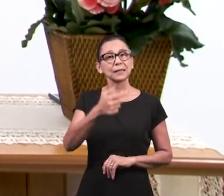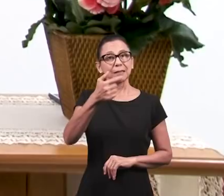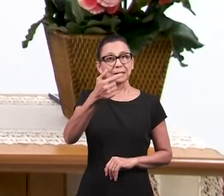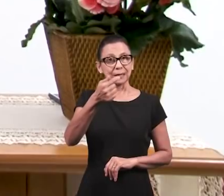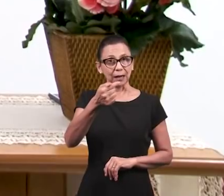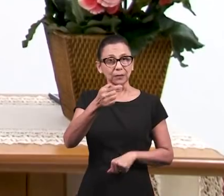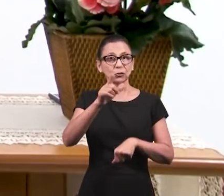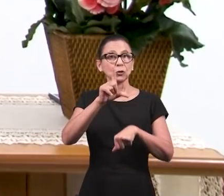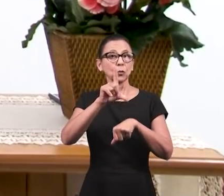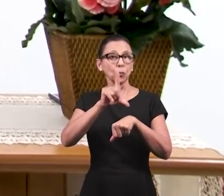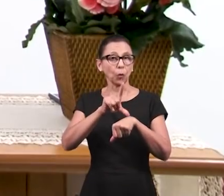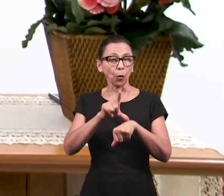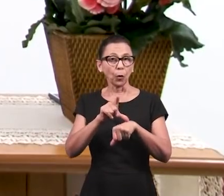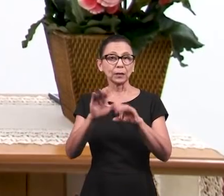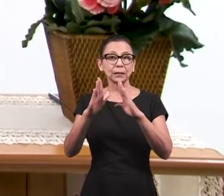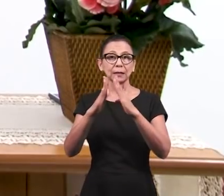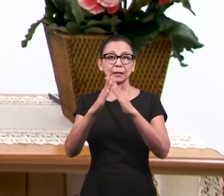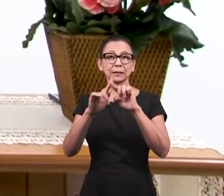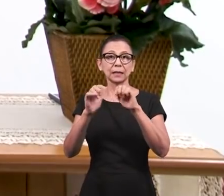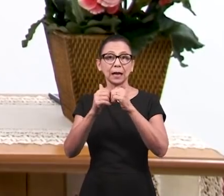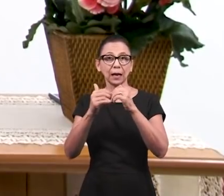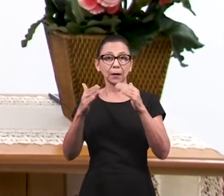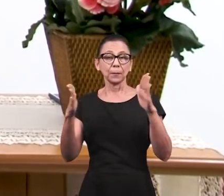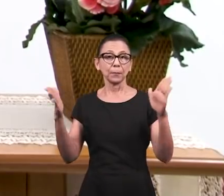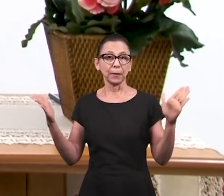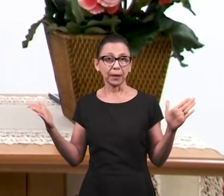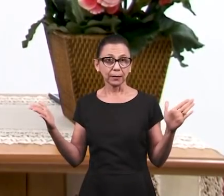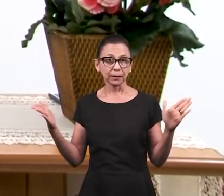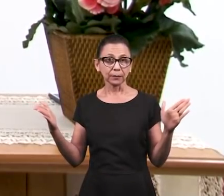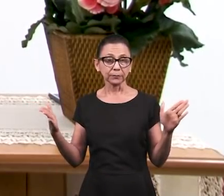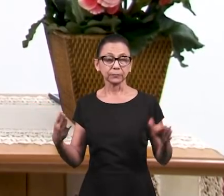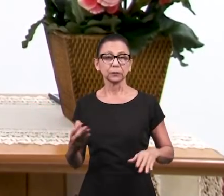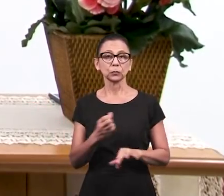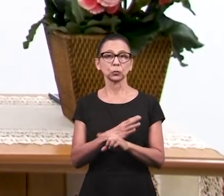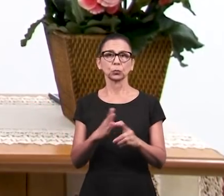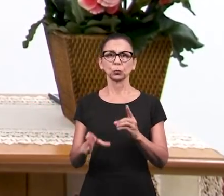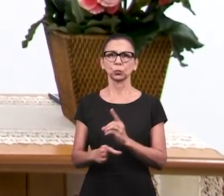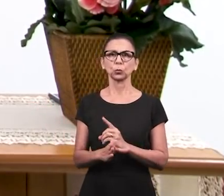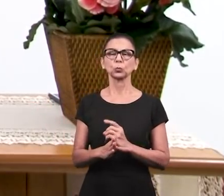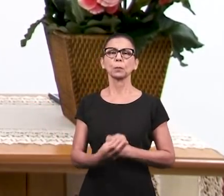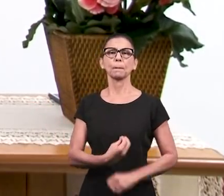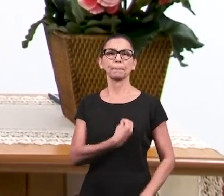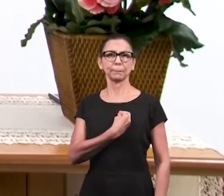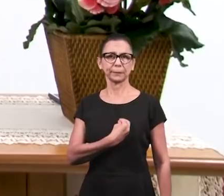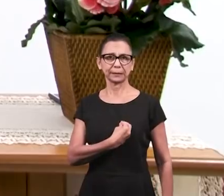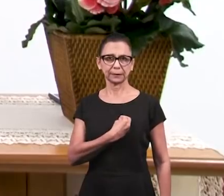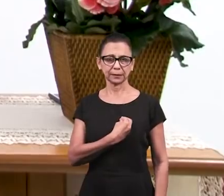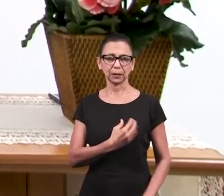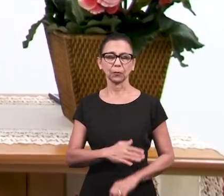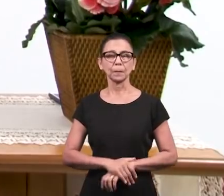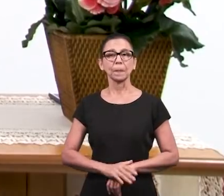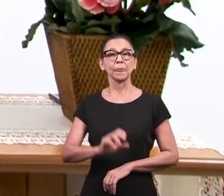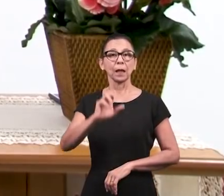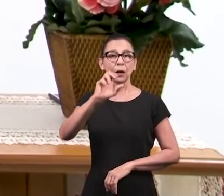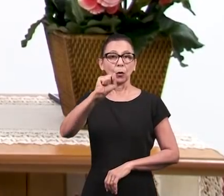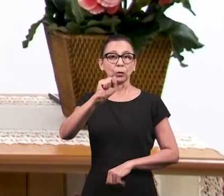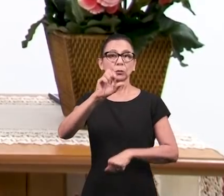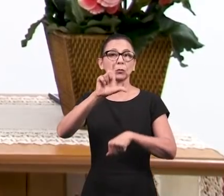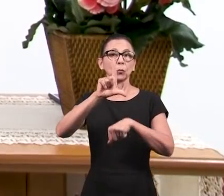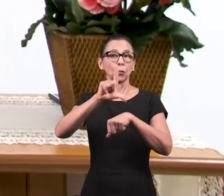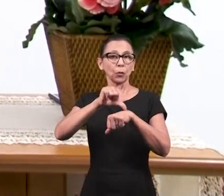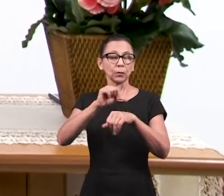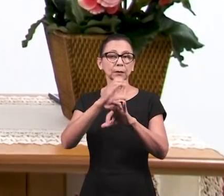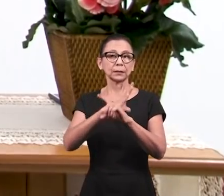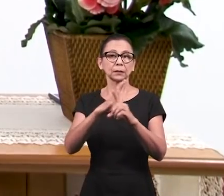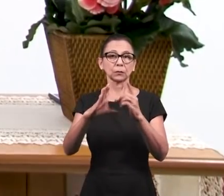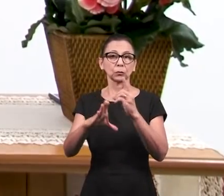19 horas, a grande maioria das nossas igrejas já está aberta para o culto presencial e às 20 horas nós temos então a